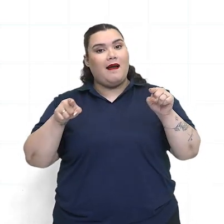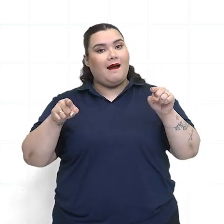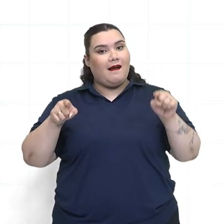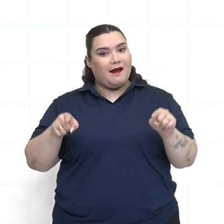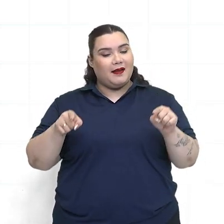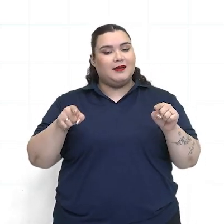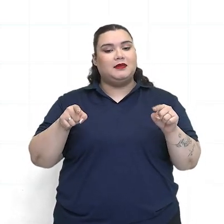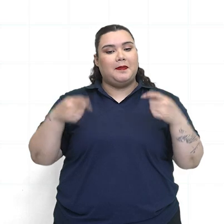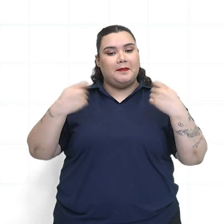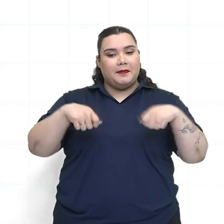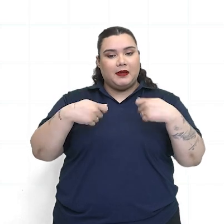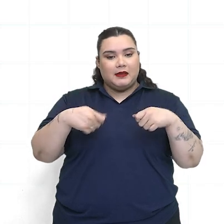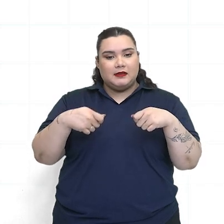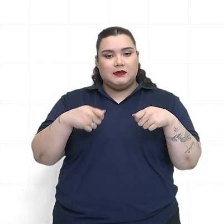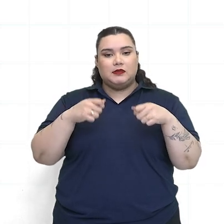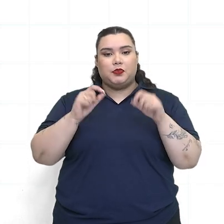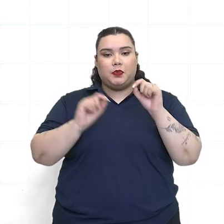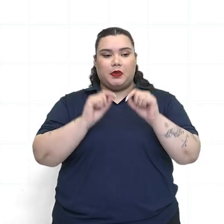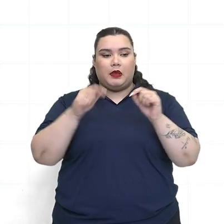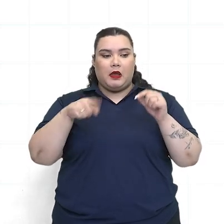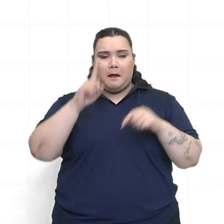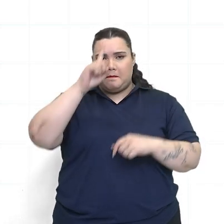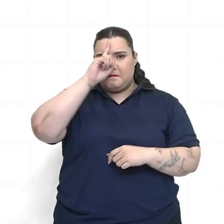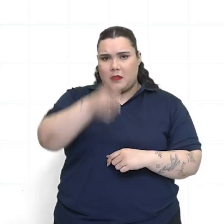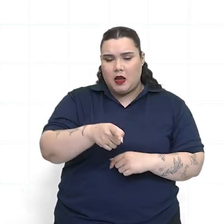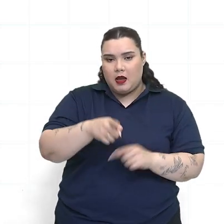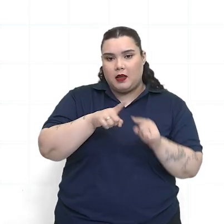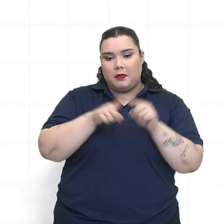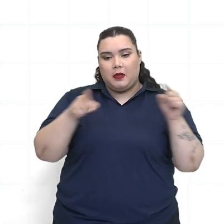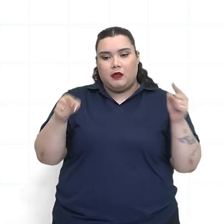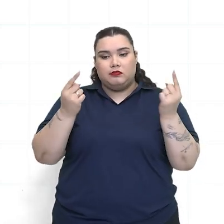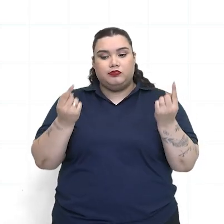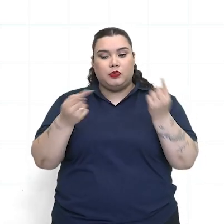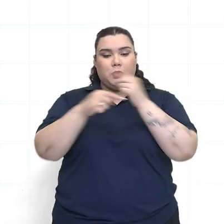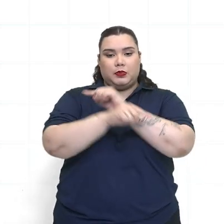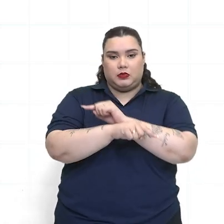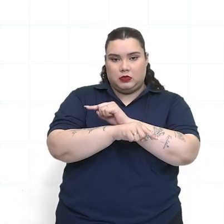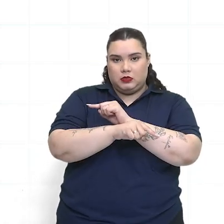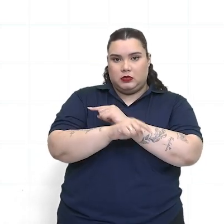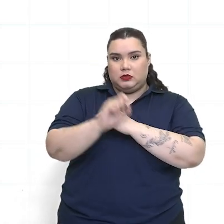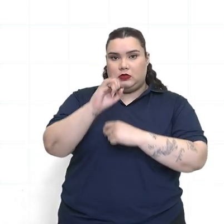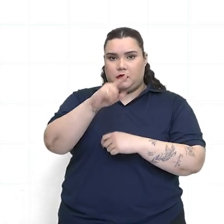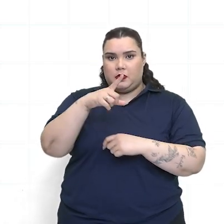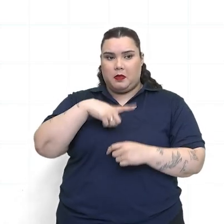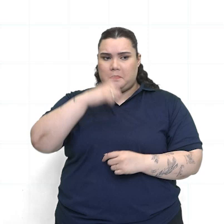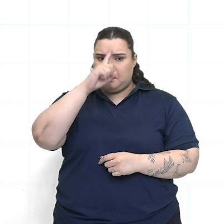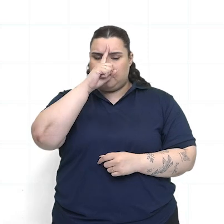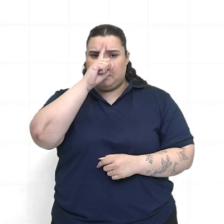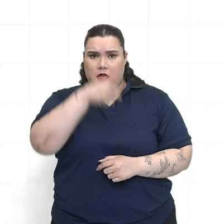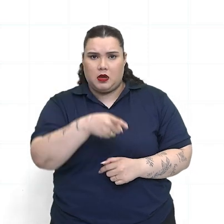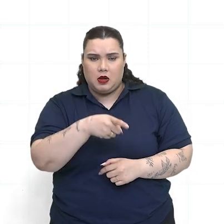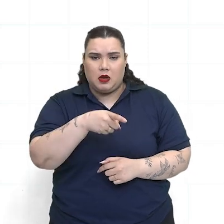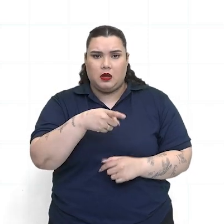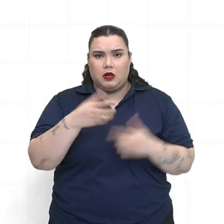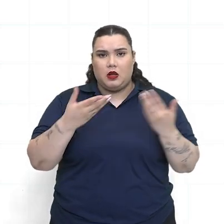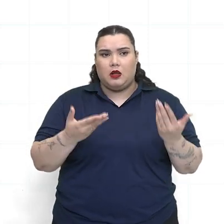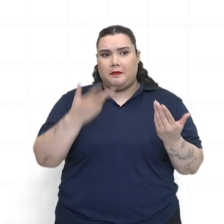a gentileza é o contrário de uma ordem, né? Geralmente, quando você usa a ordem, você é mais enfático, mais